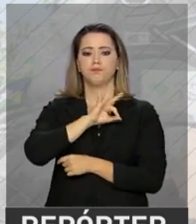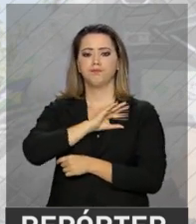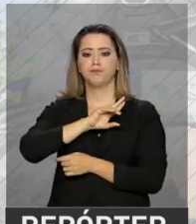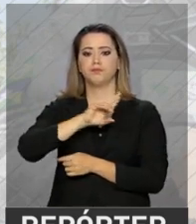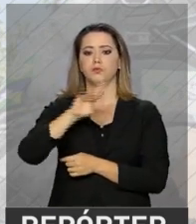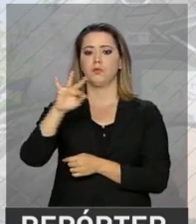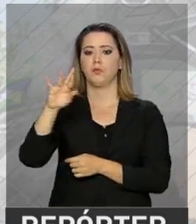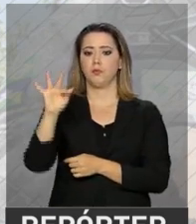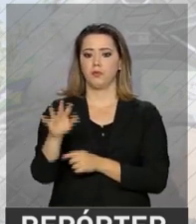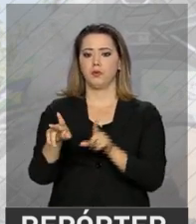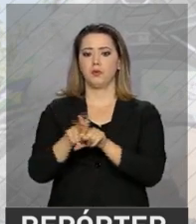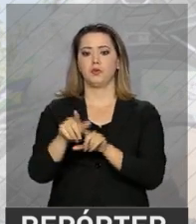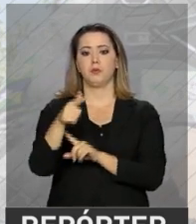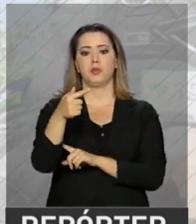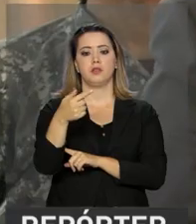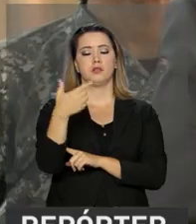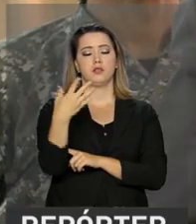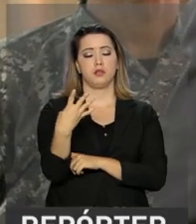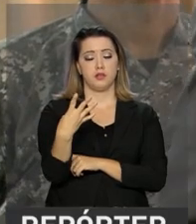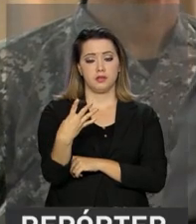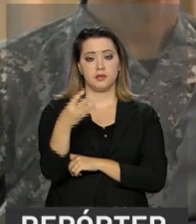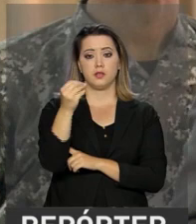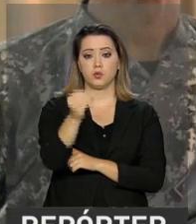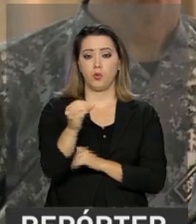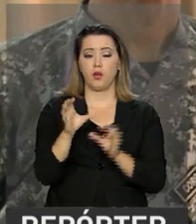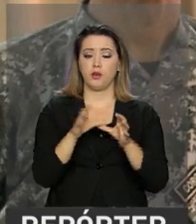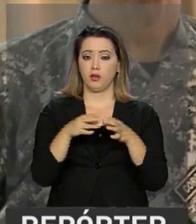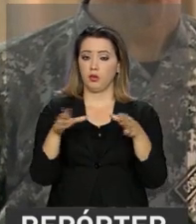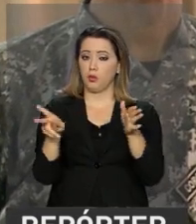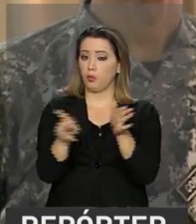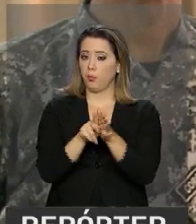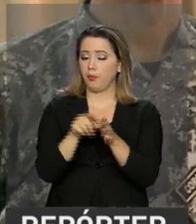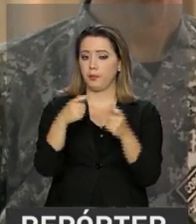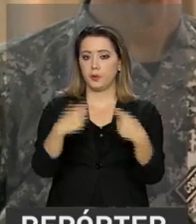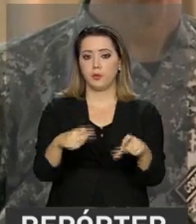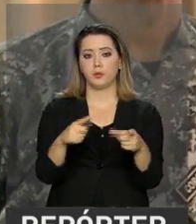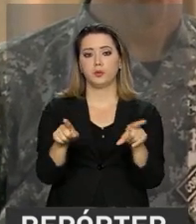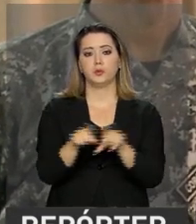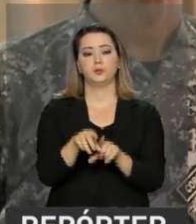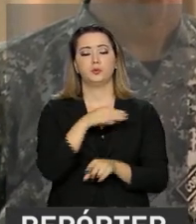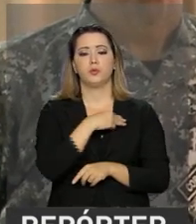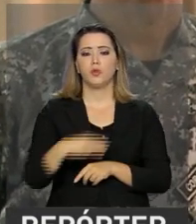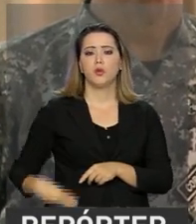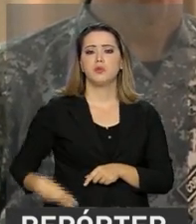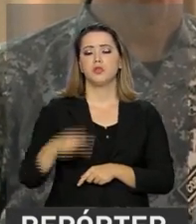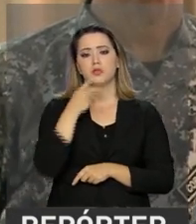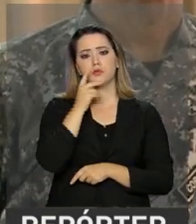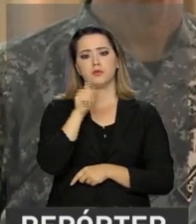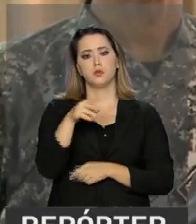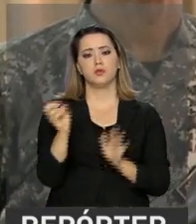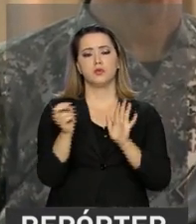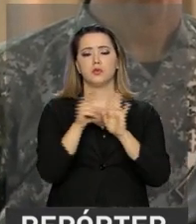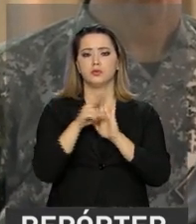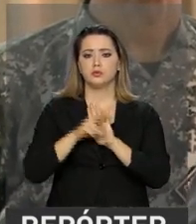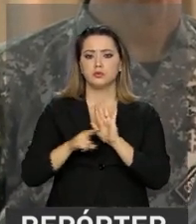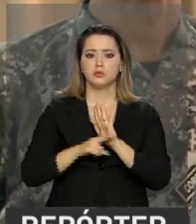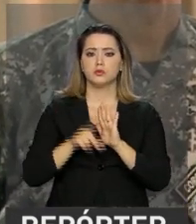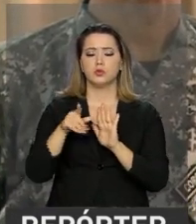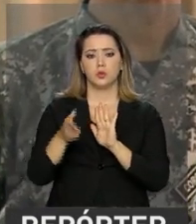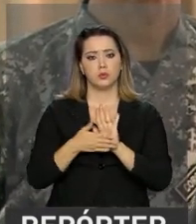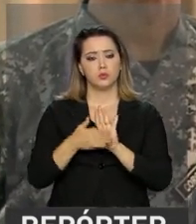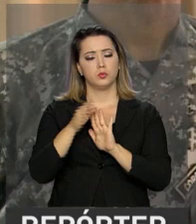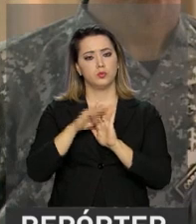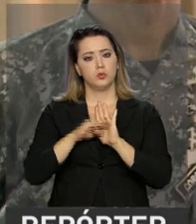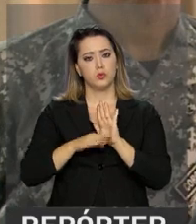740 agentes locais o Ministro Raul jungman afirmou que o novo modelo proposto pelo Governo Federal